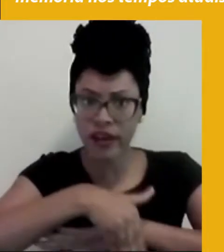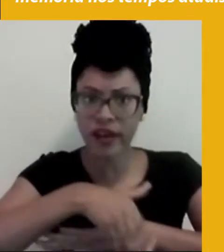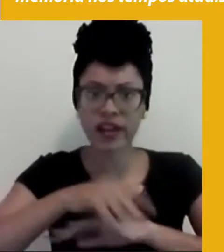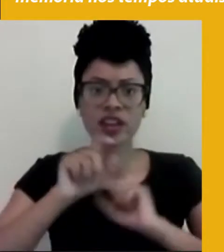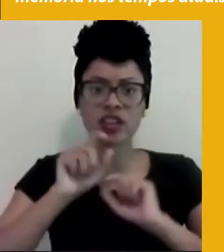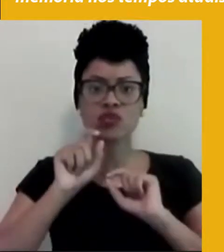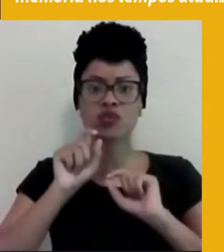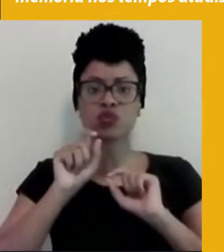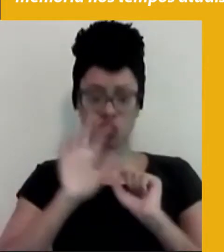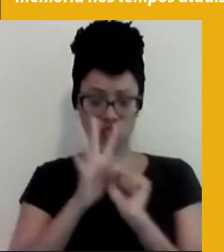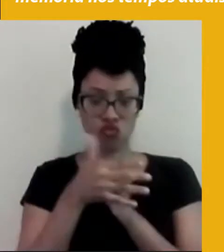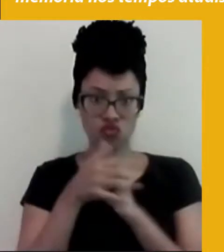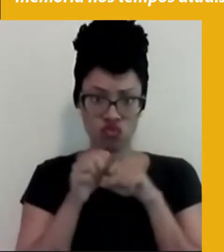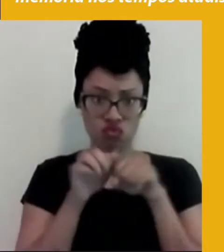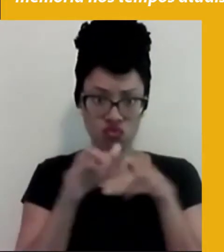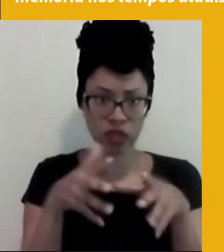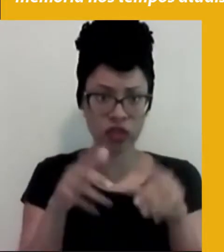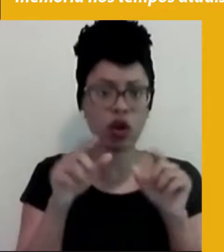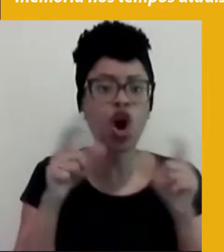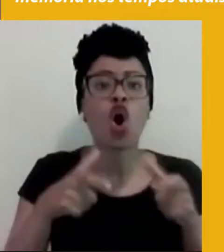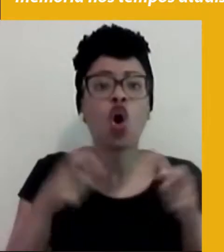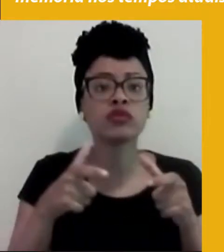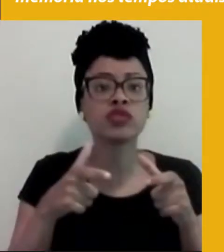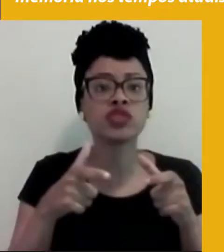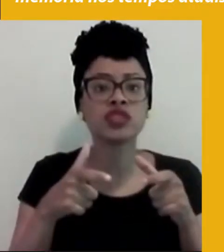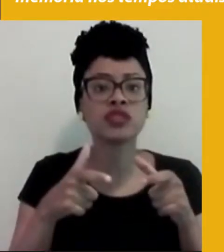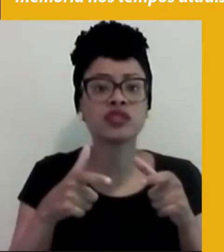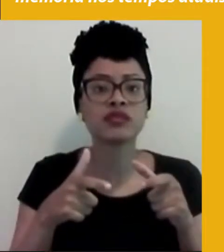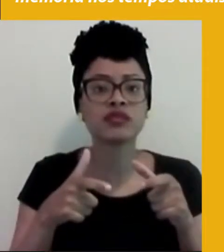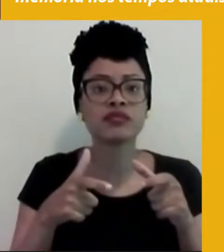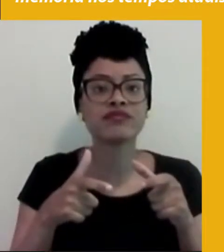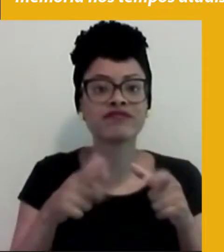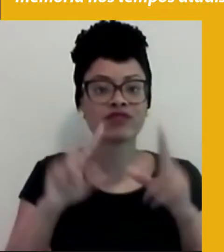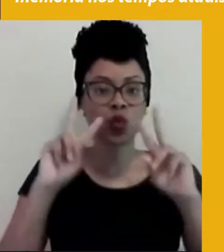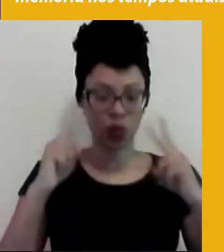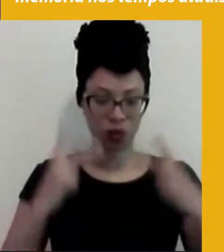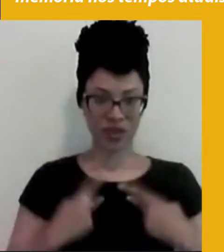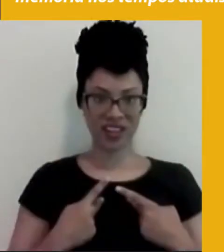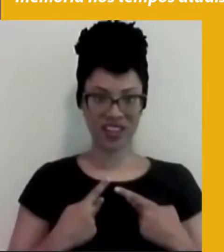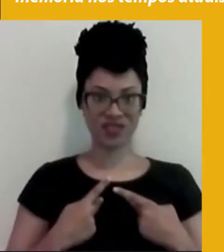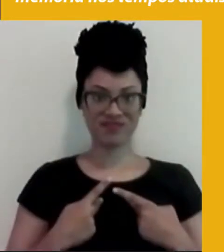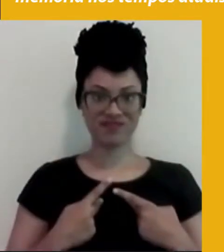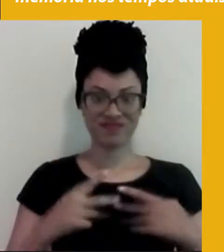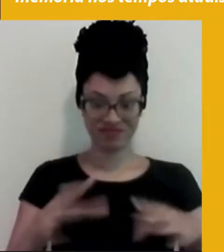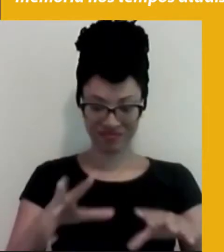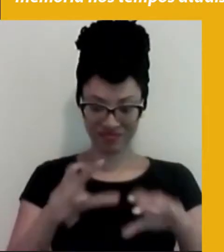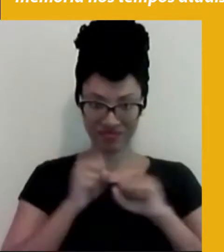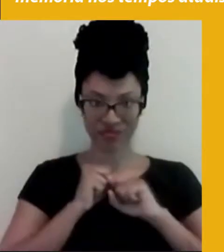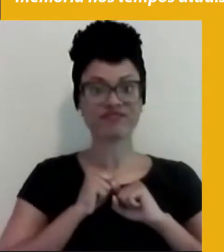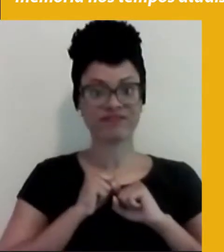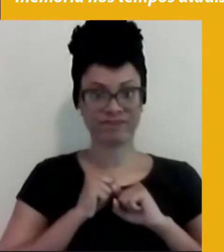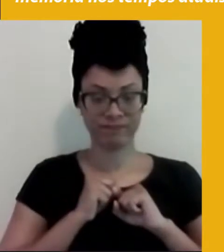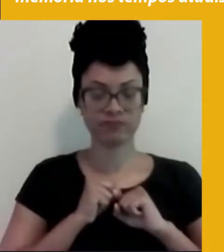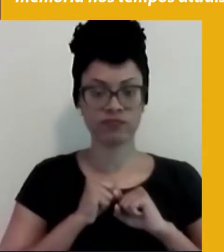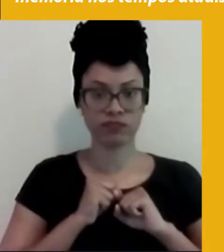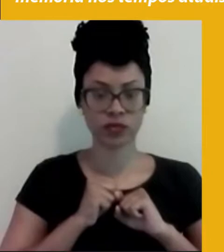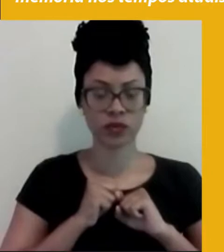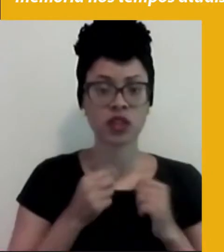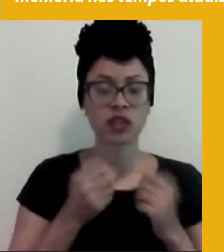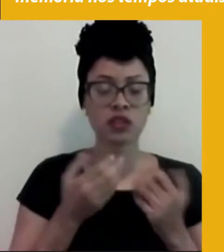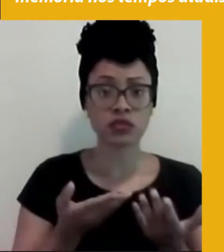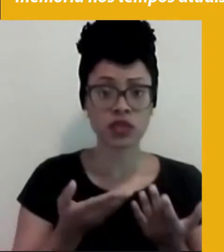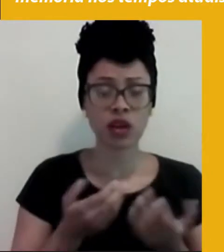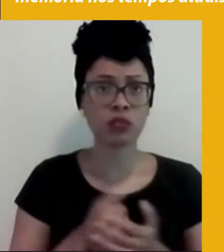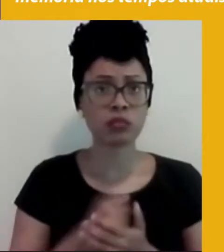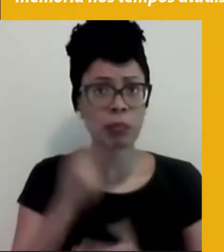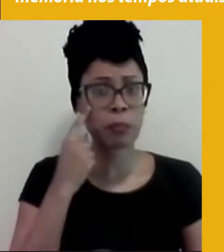seja, ele vai falar do abuso que o homem tem, ele falou isso com todos os outros seres, e principalmente com a Terra, né,